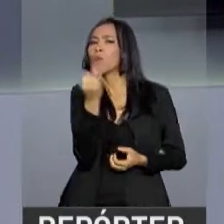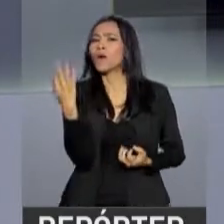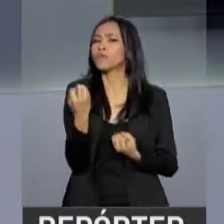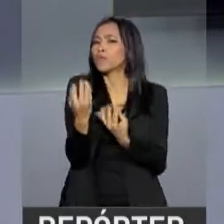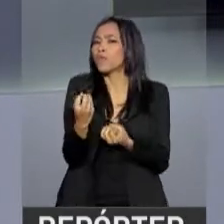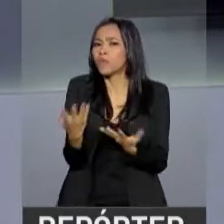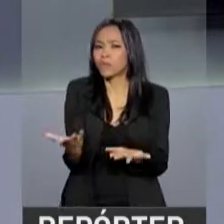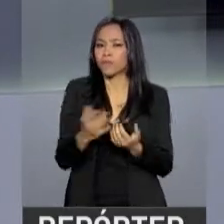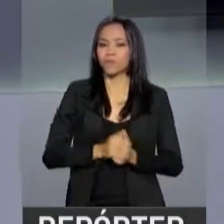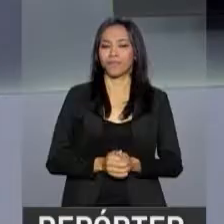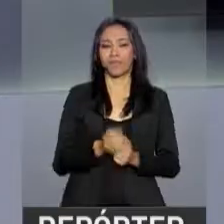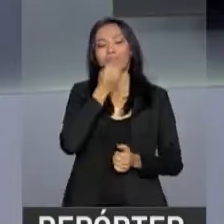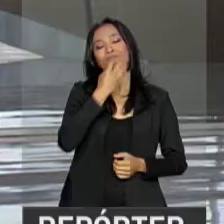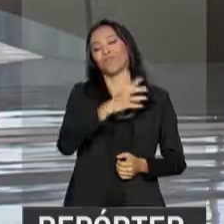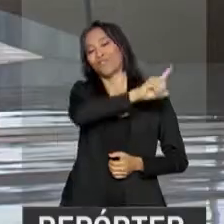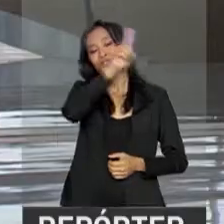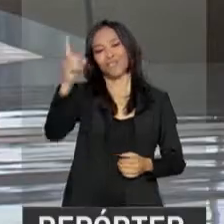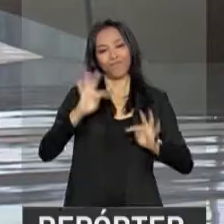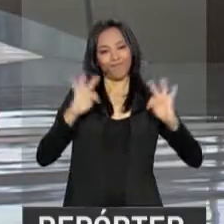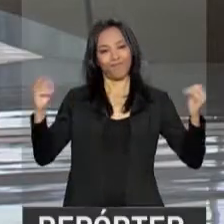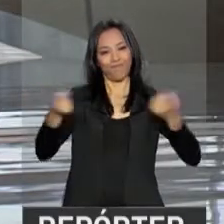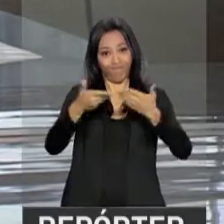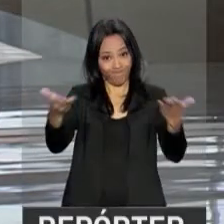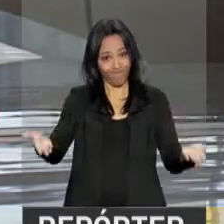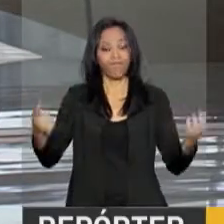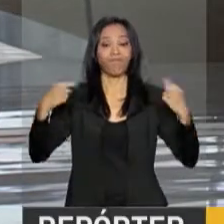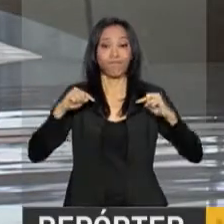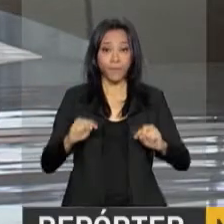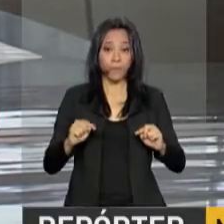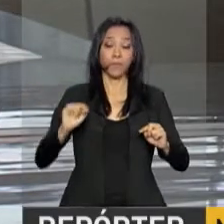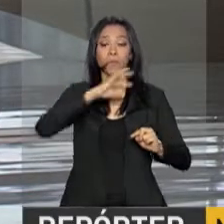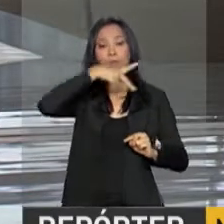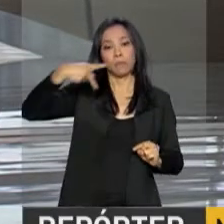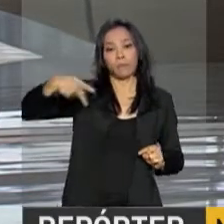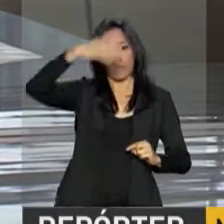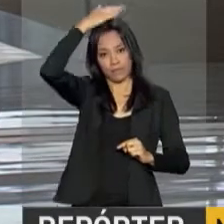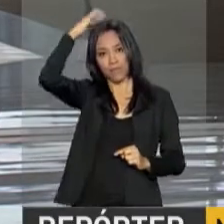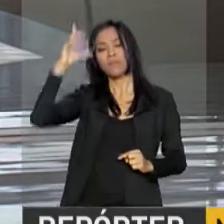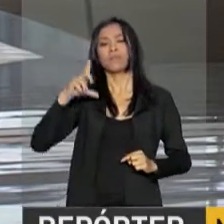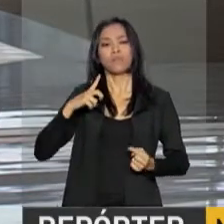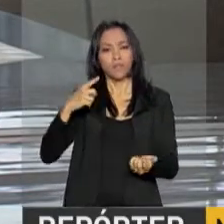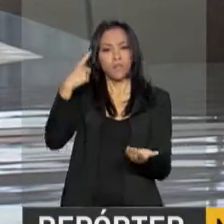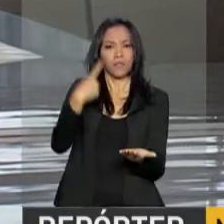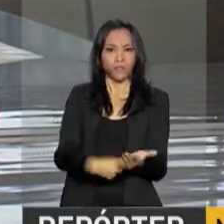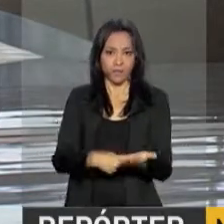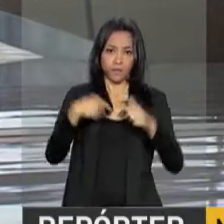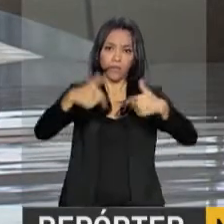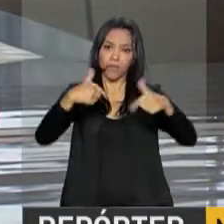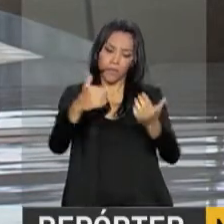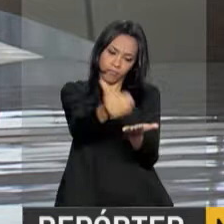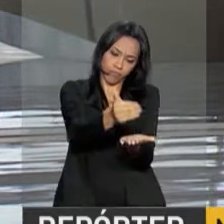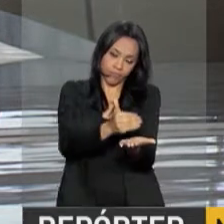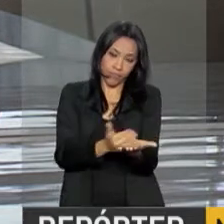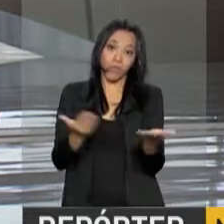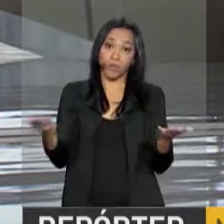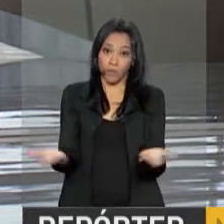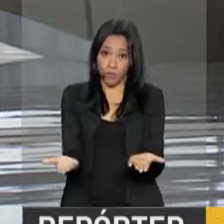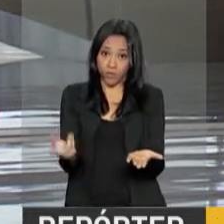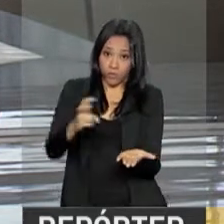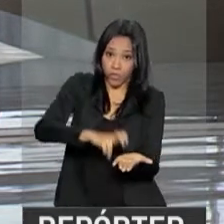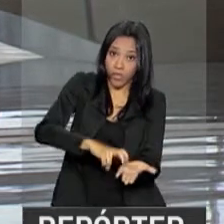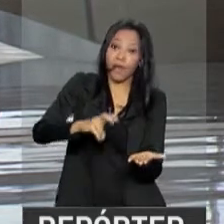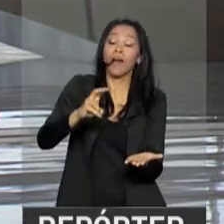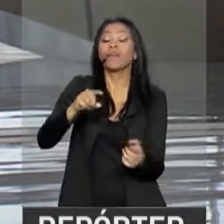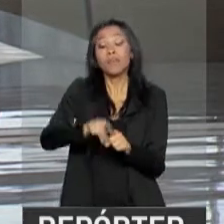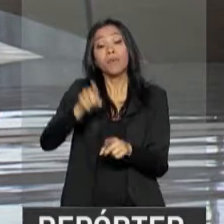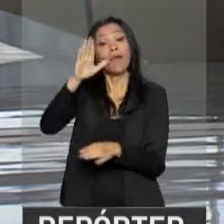bonsmara bom dia todos pois é chamar o presidente michel temer cumpre agenda durante a manhã e início de tarde desta sexta feira